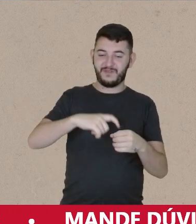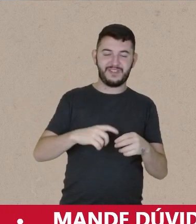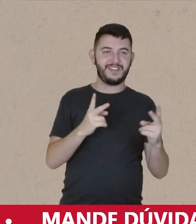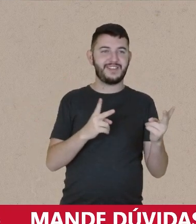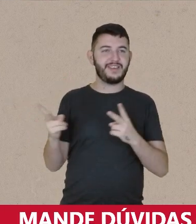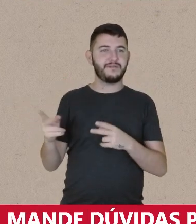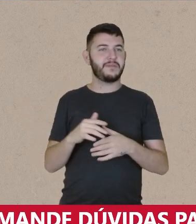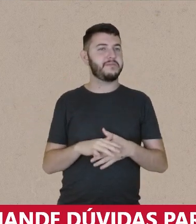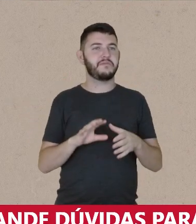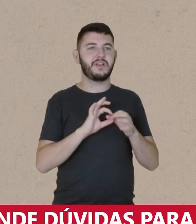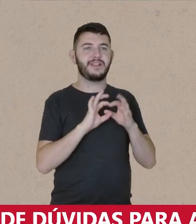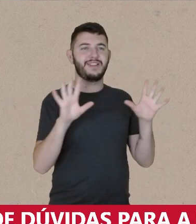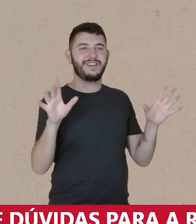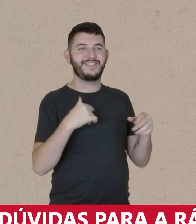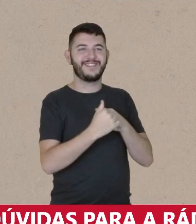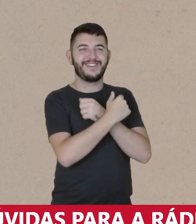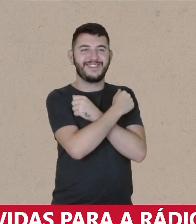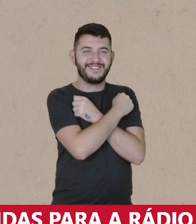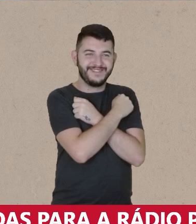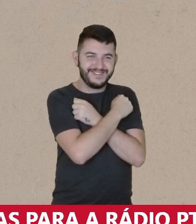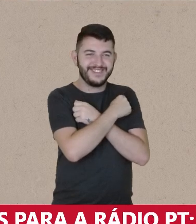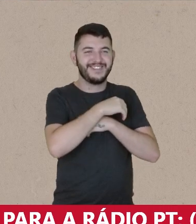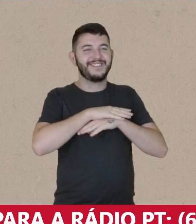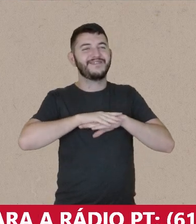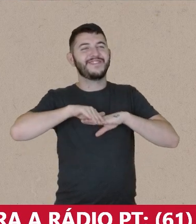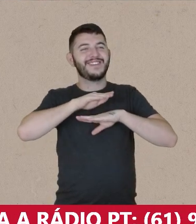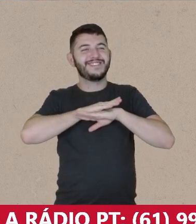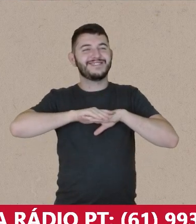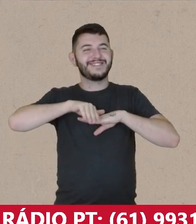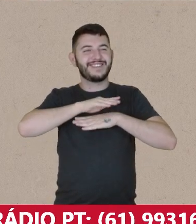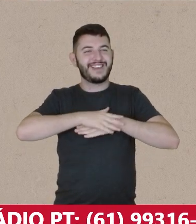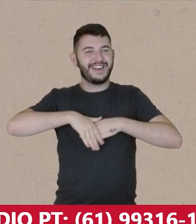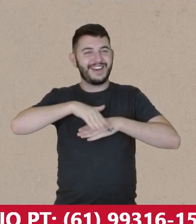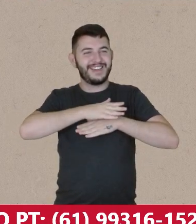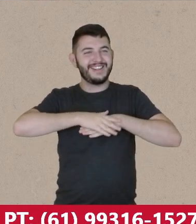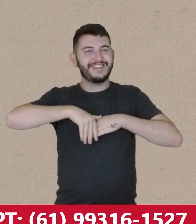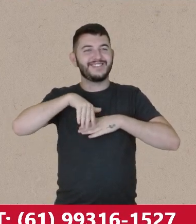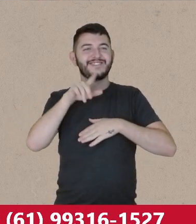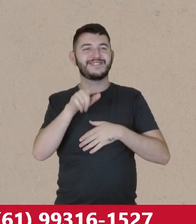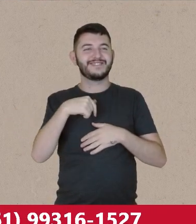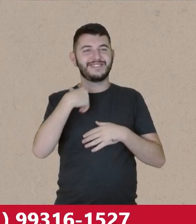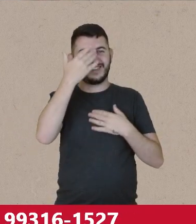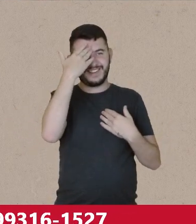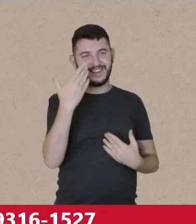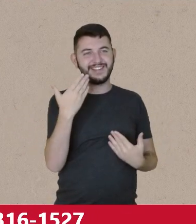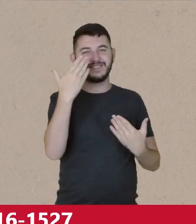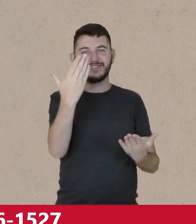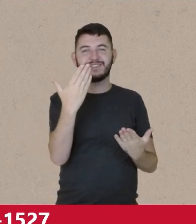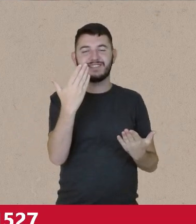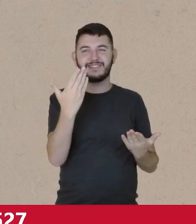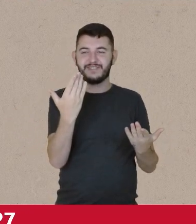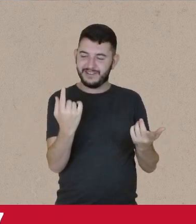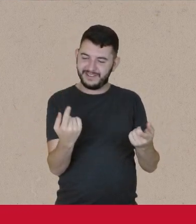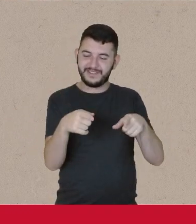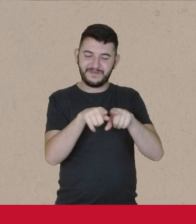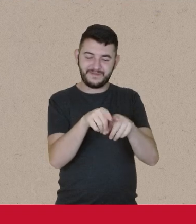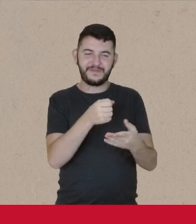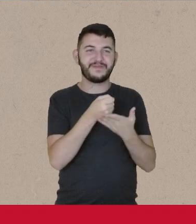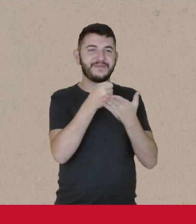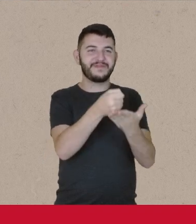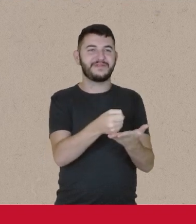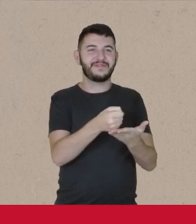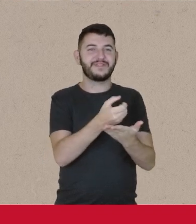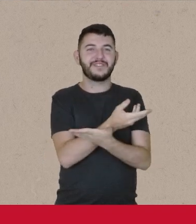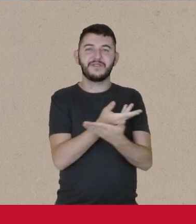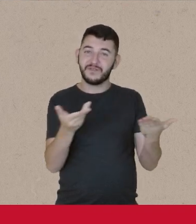ordens sempre, quero deixar um abraço afetuoso, um abraço carinhoso, de gratidão por todo o apoio, toda a solidariedade que